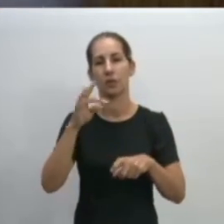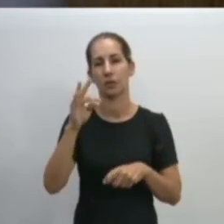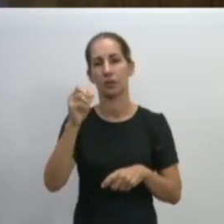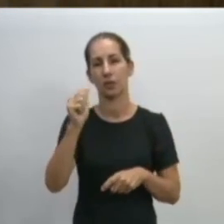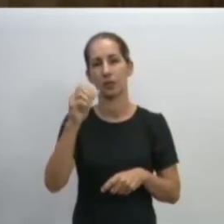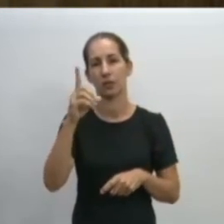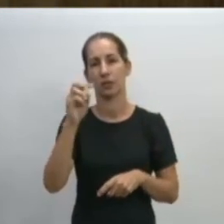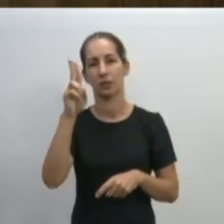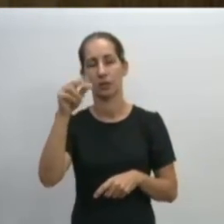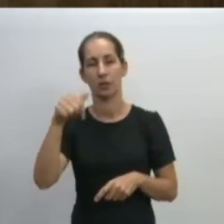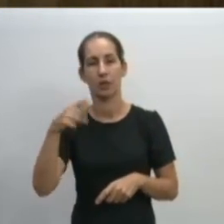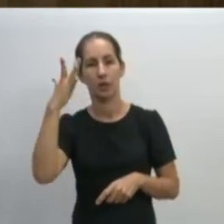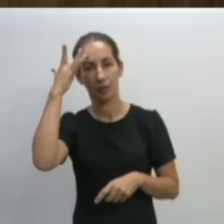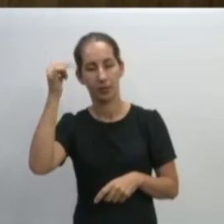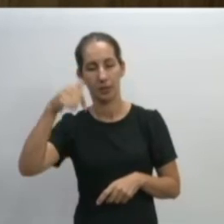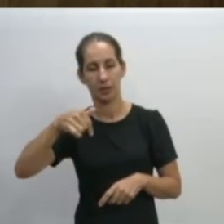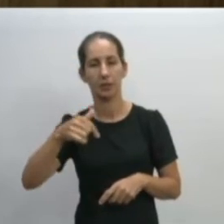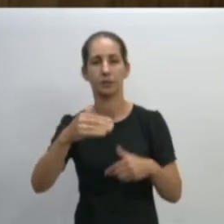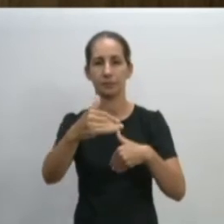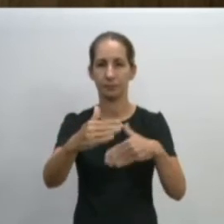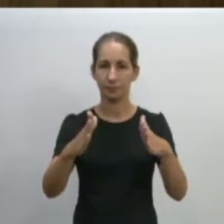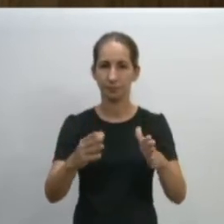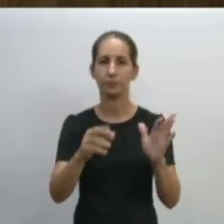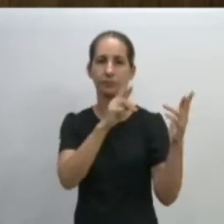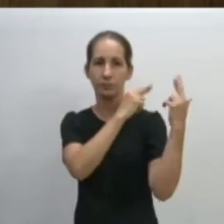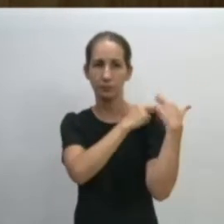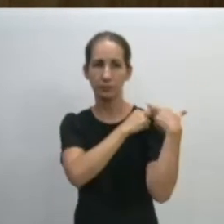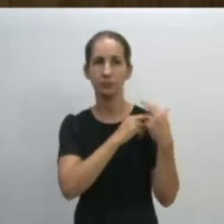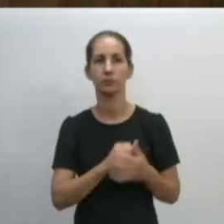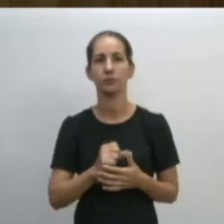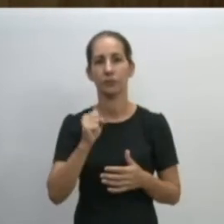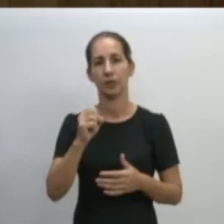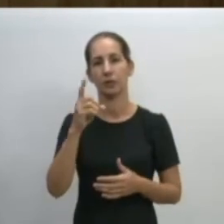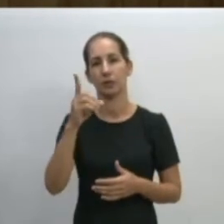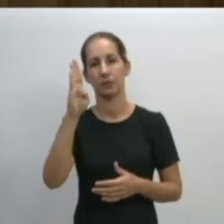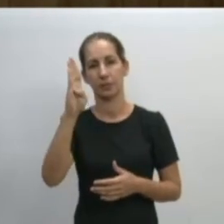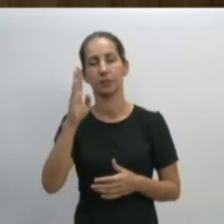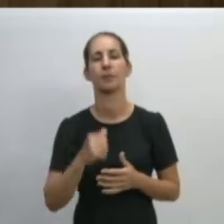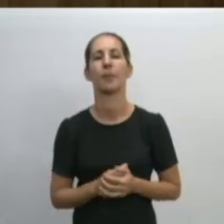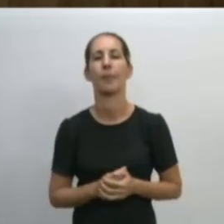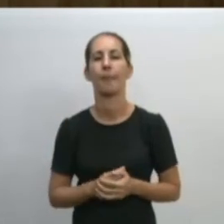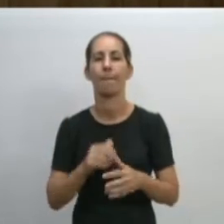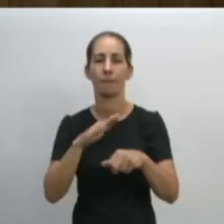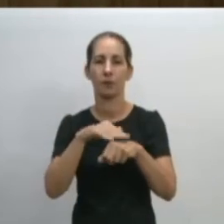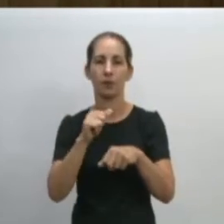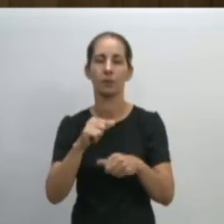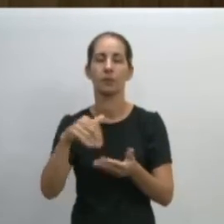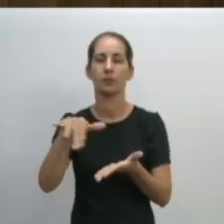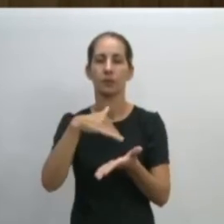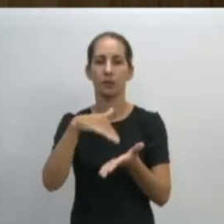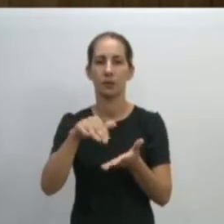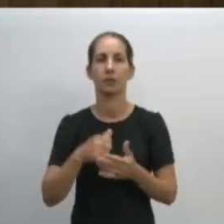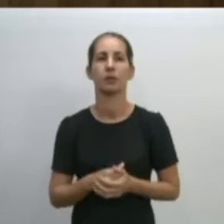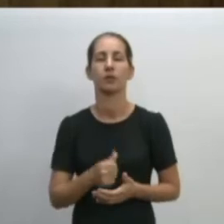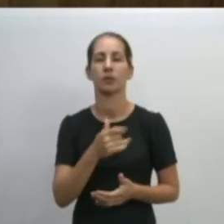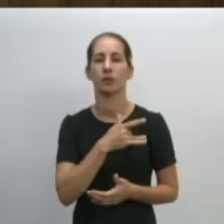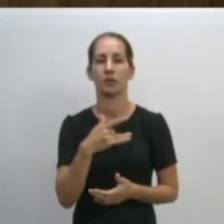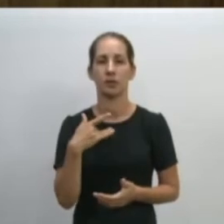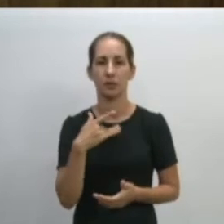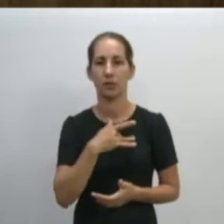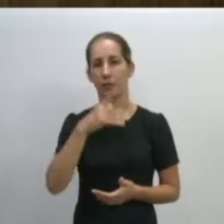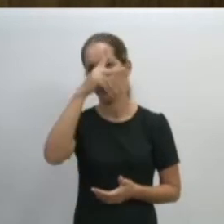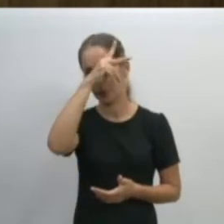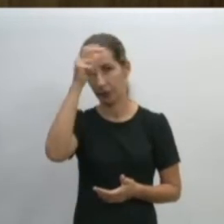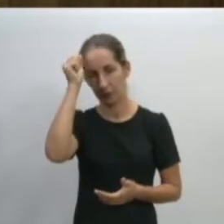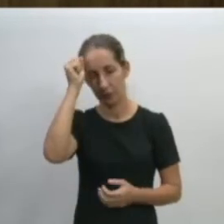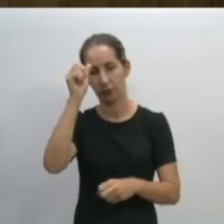aqui amanhã no plenário desta casa representando a SBD. Convidamos os secretários de saúde do